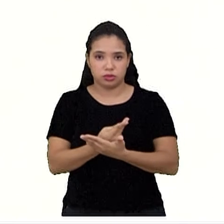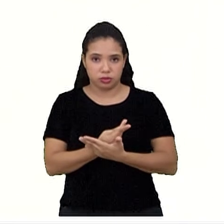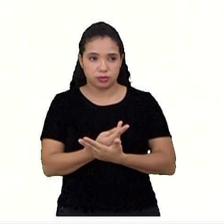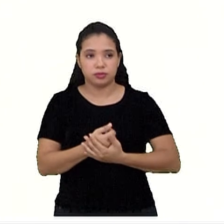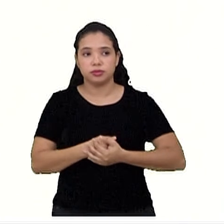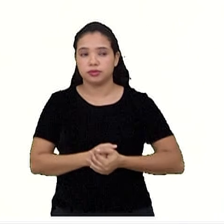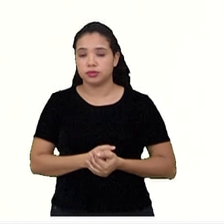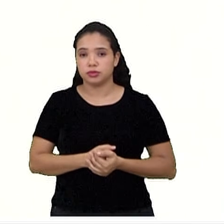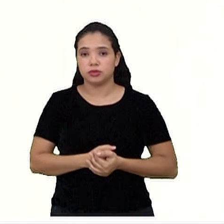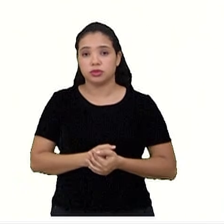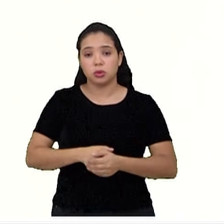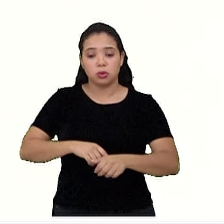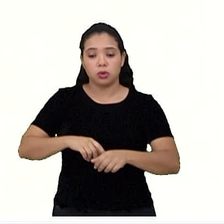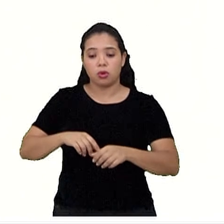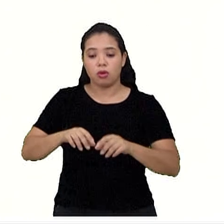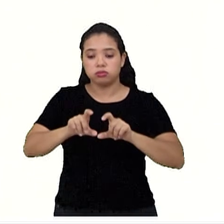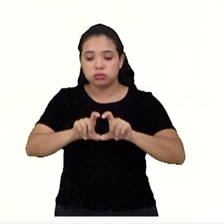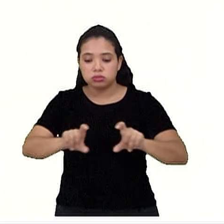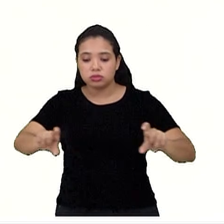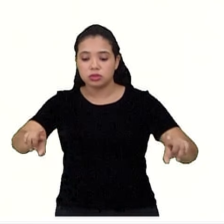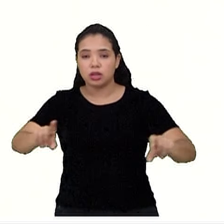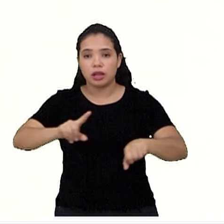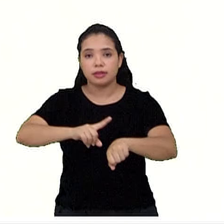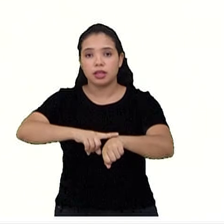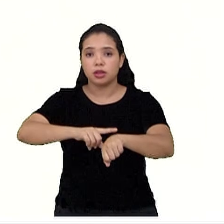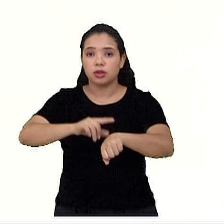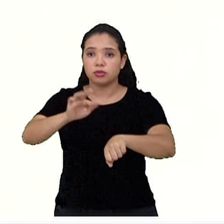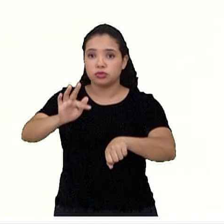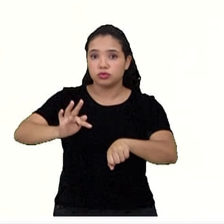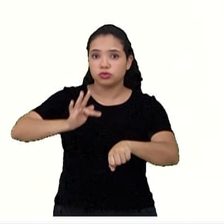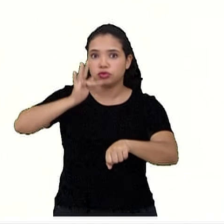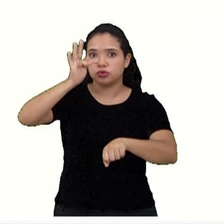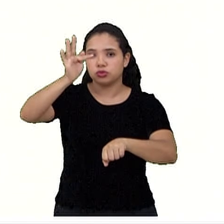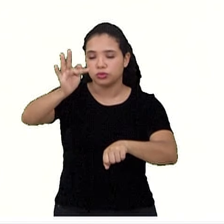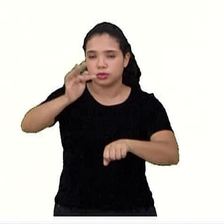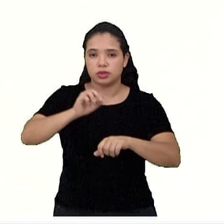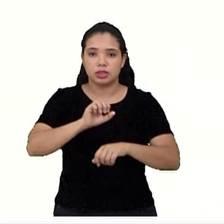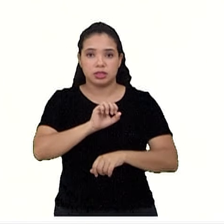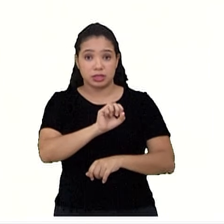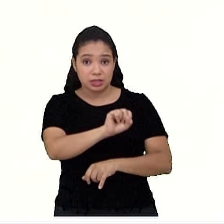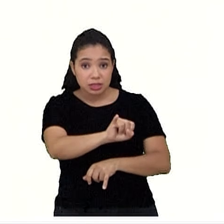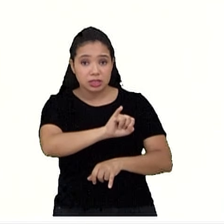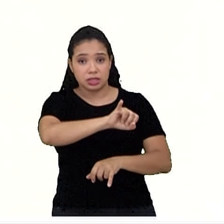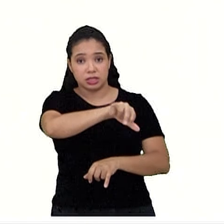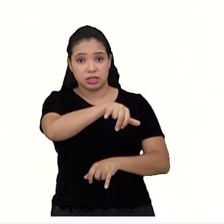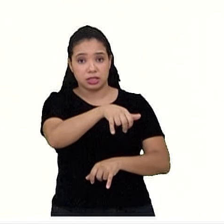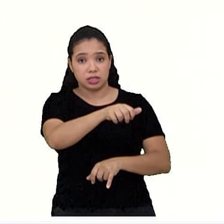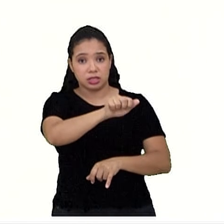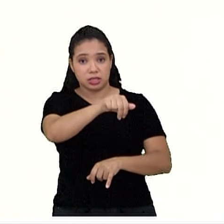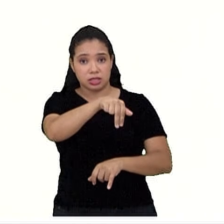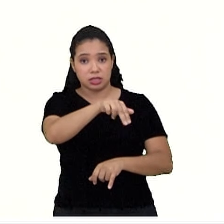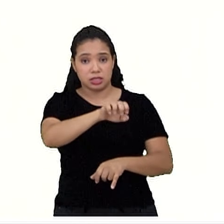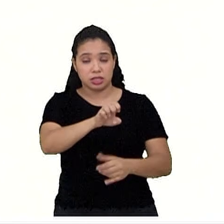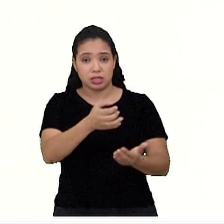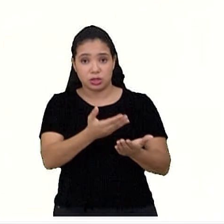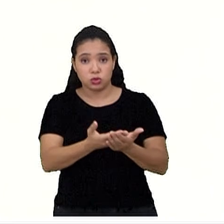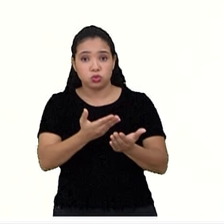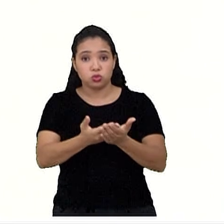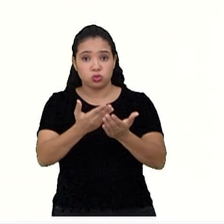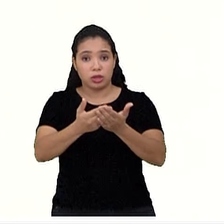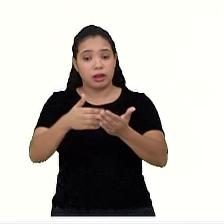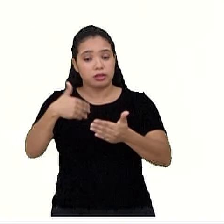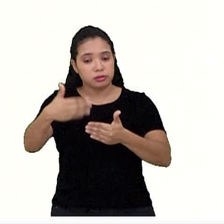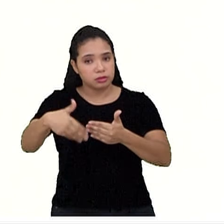ainda num tempo futuro. Se Jane estudasse, ela passaria,